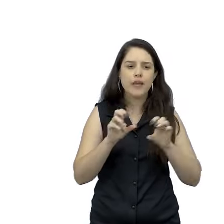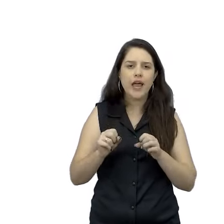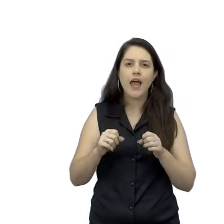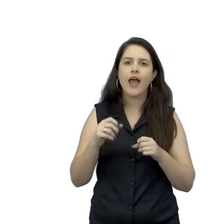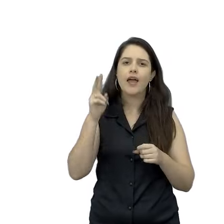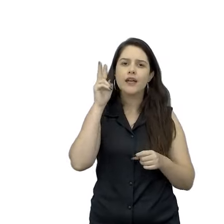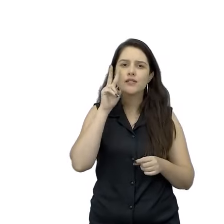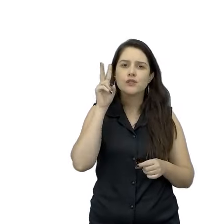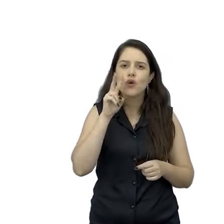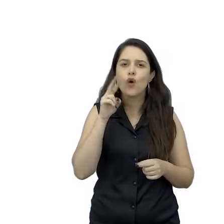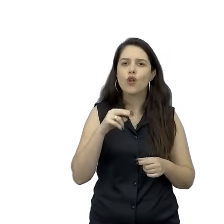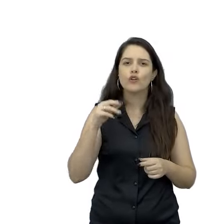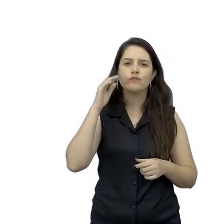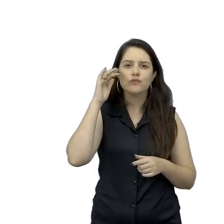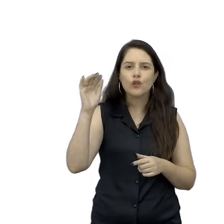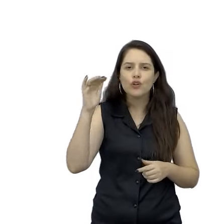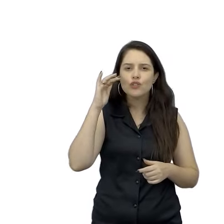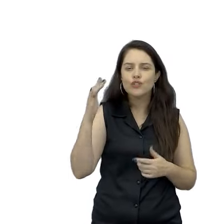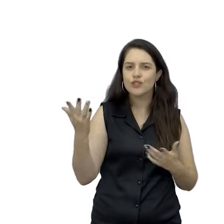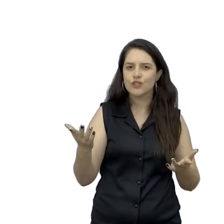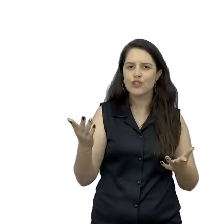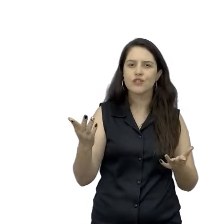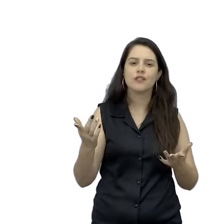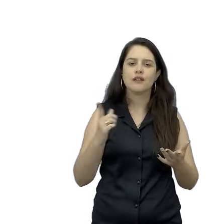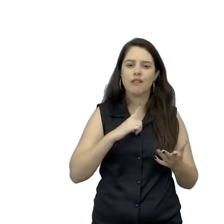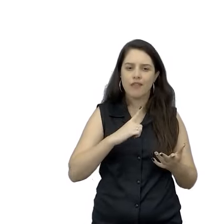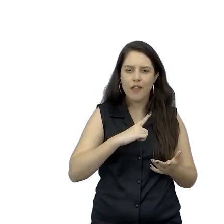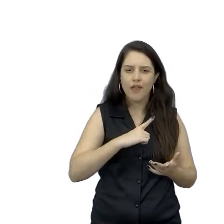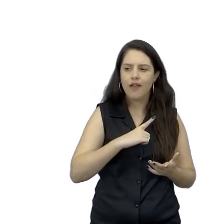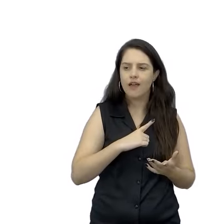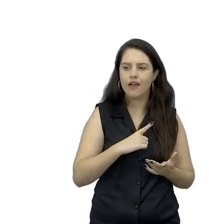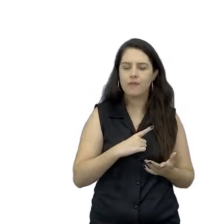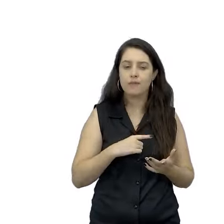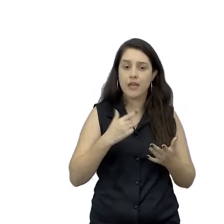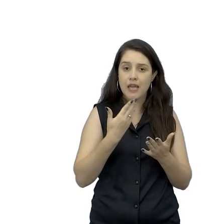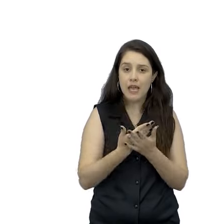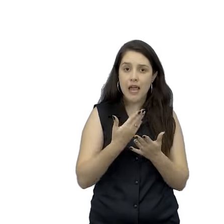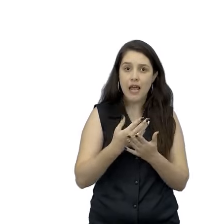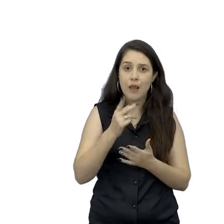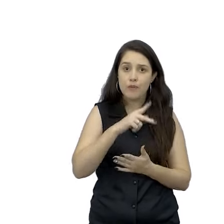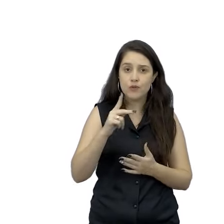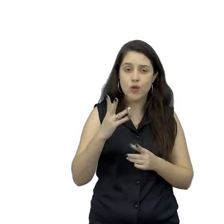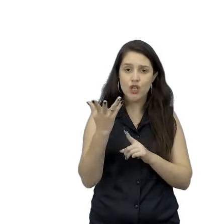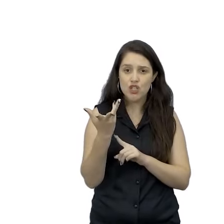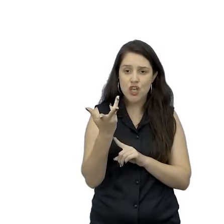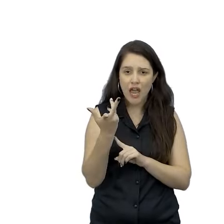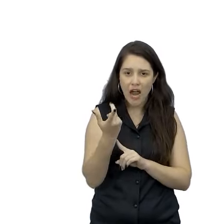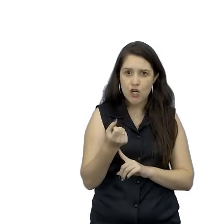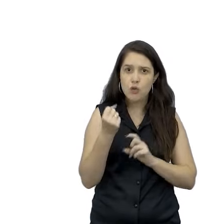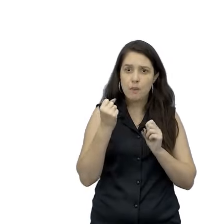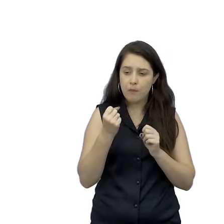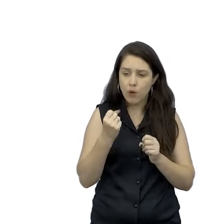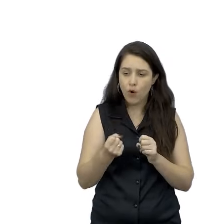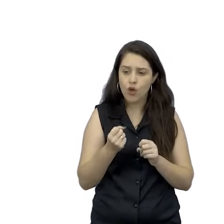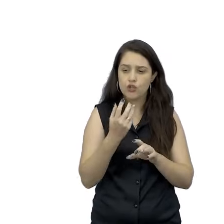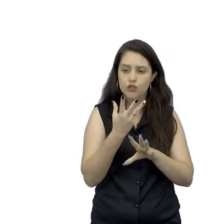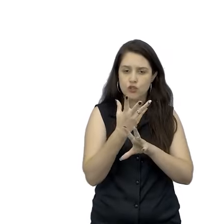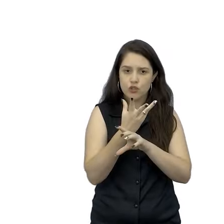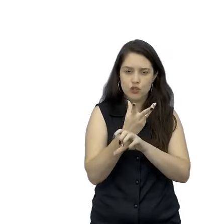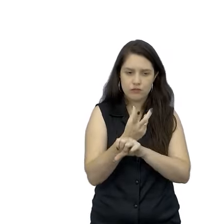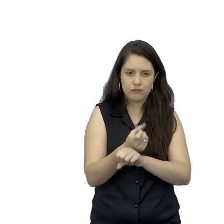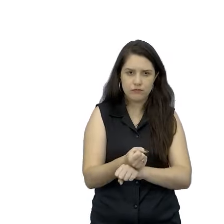filosofia, sociologia, né? Ou também interdisciplinar, né? O professor de arte pode contribuir nesse momento, mostrar